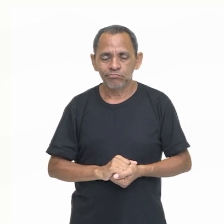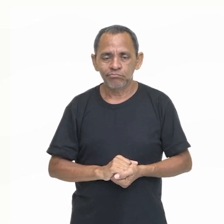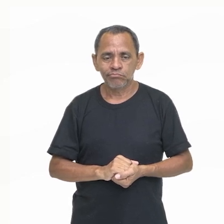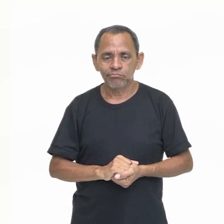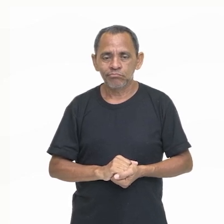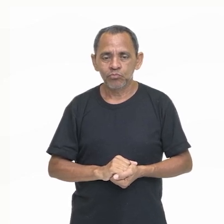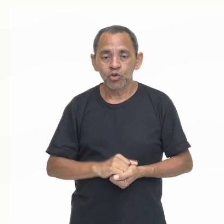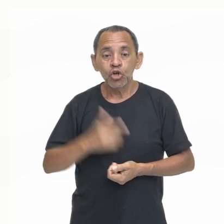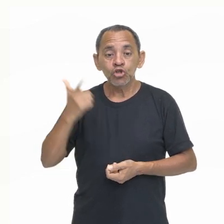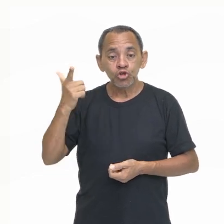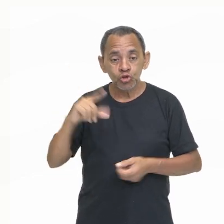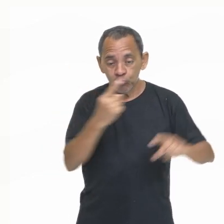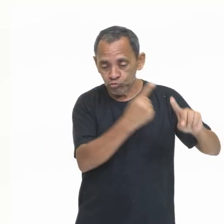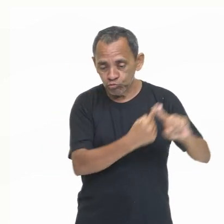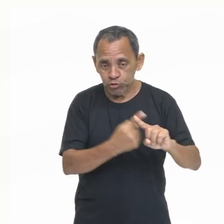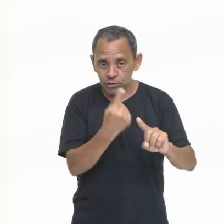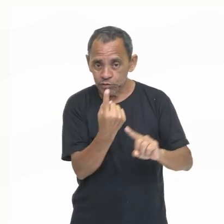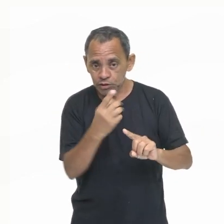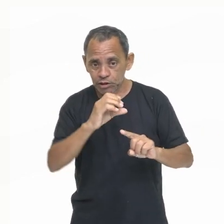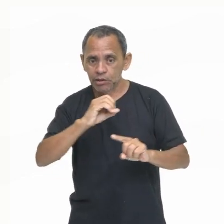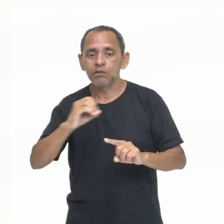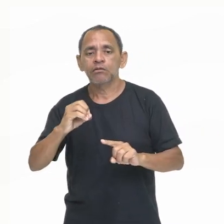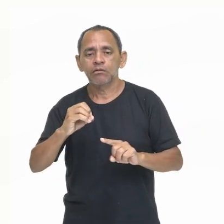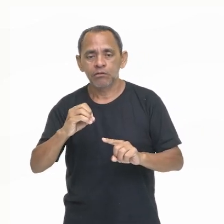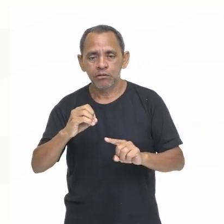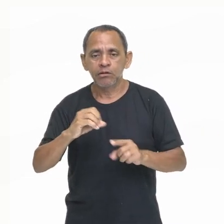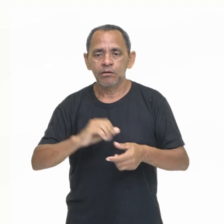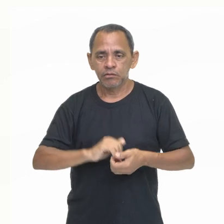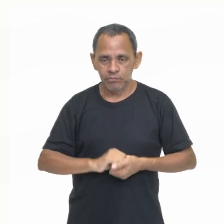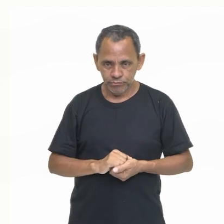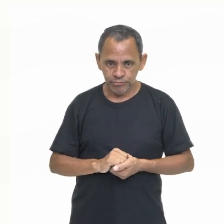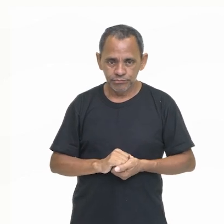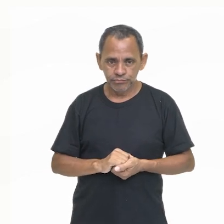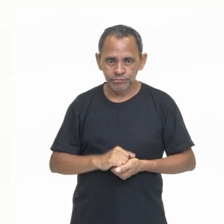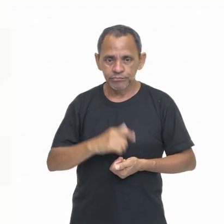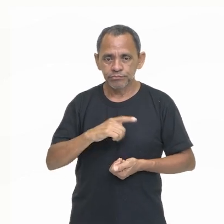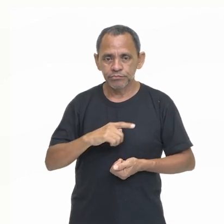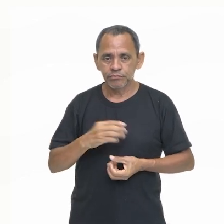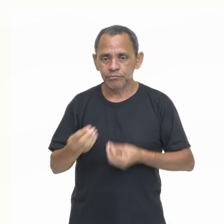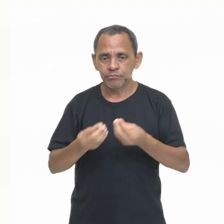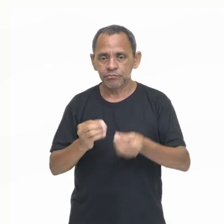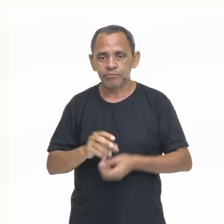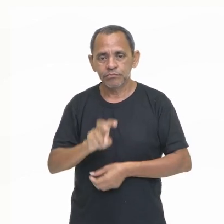multiplicado mais uma vez por 100, a gente vai ter, então,